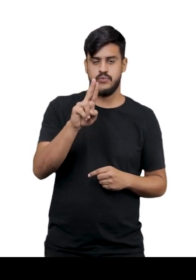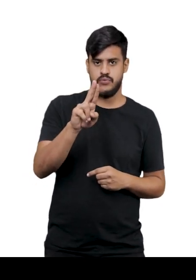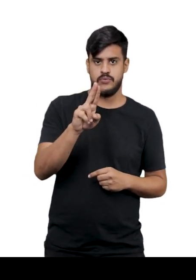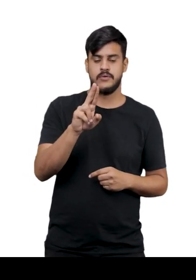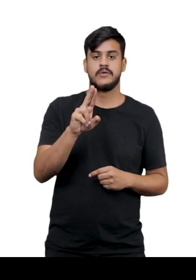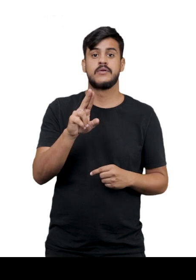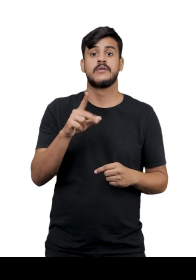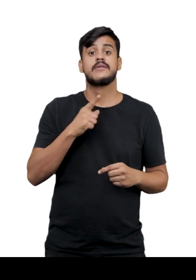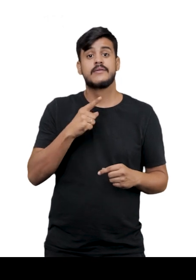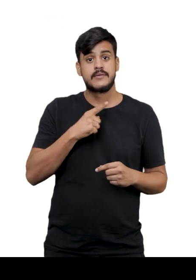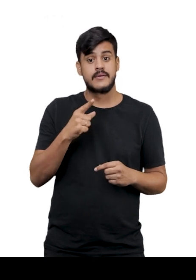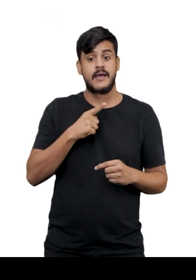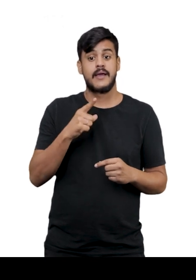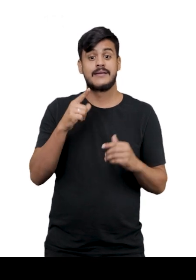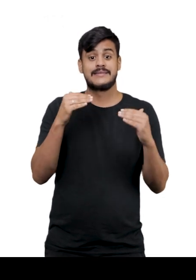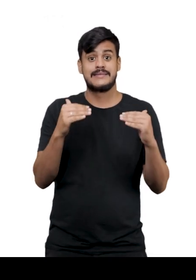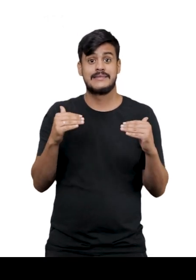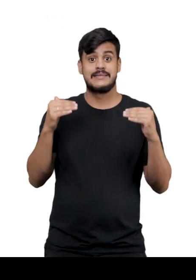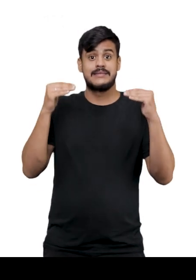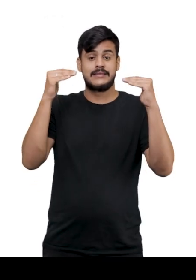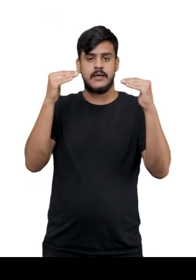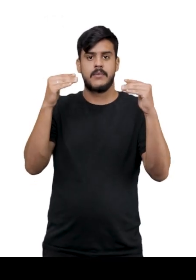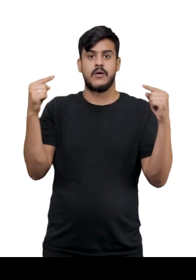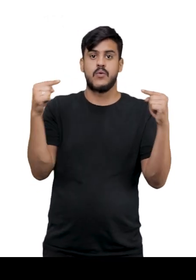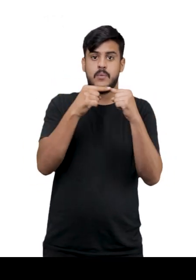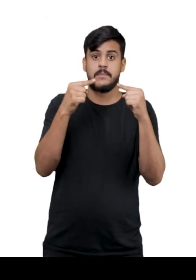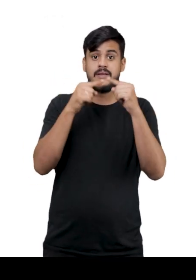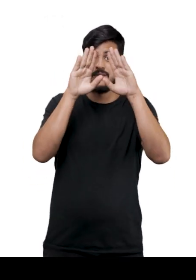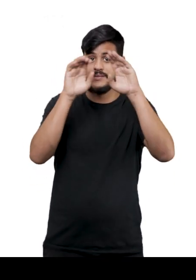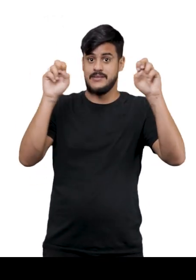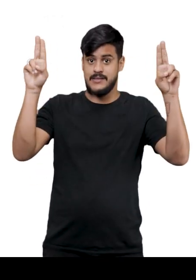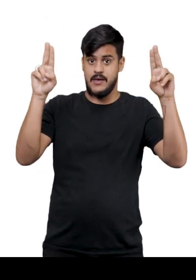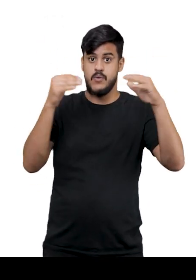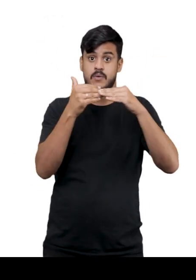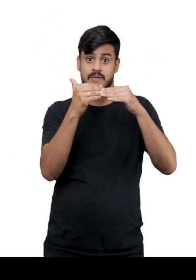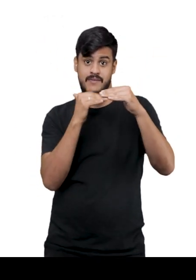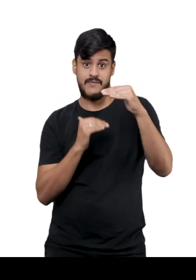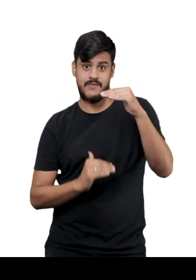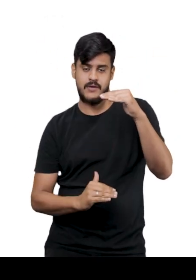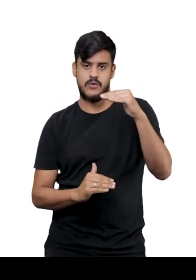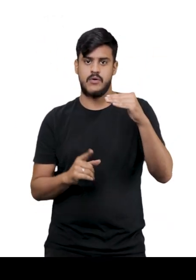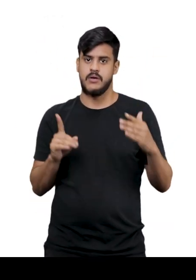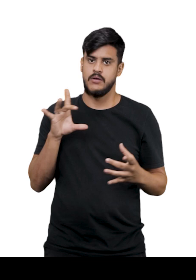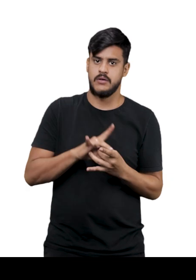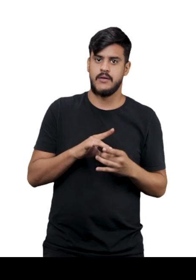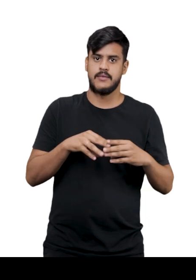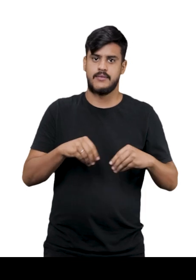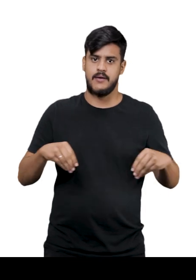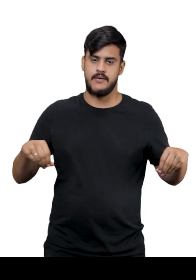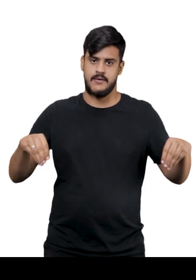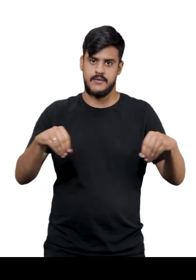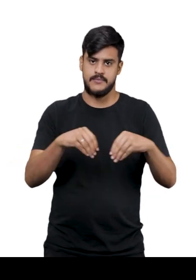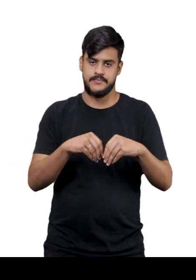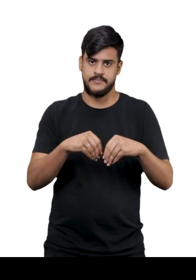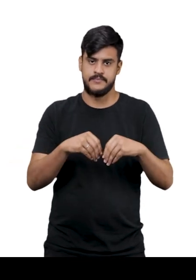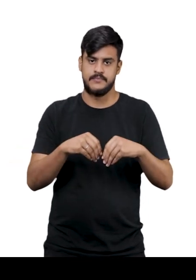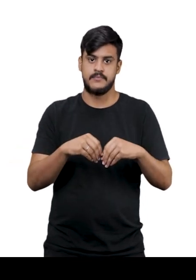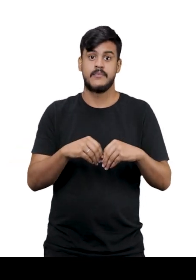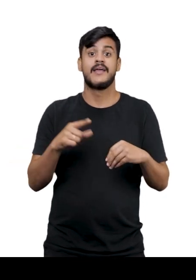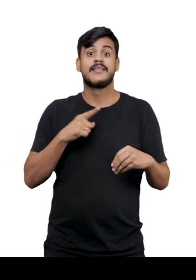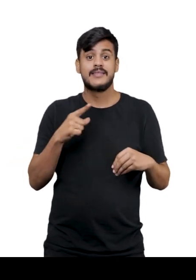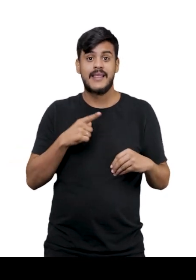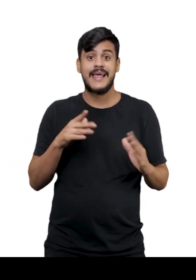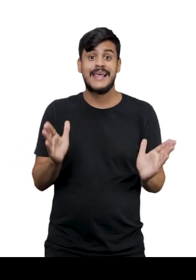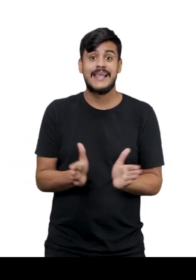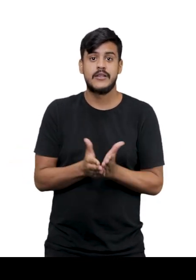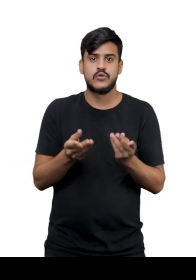do universo, sendo que a parte superior corresponde ao céu e a inferior à terra. São